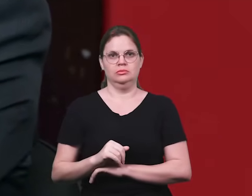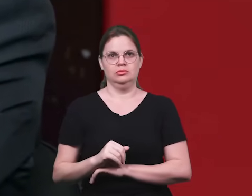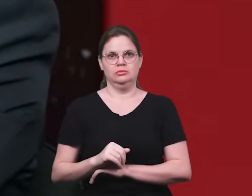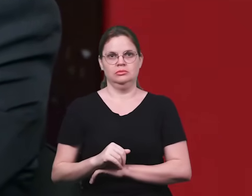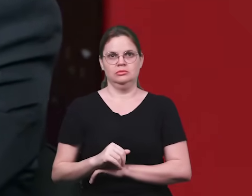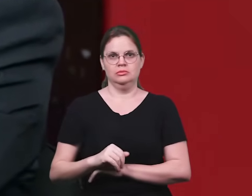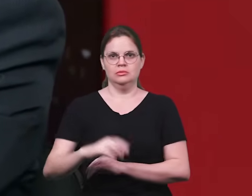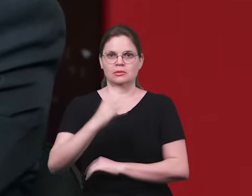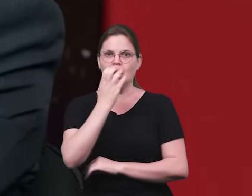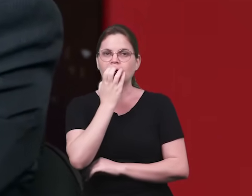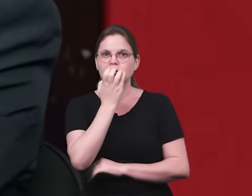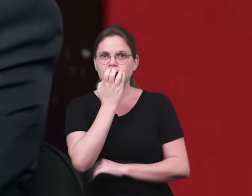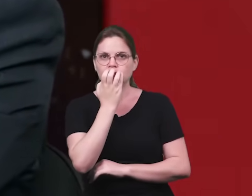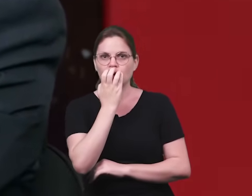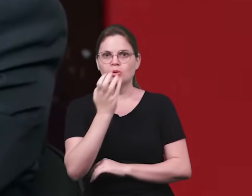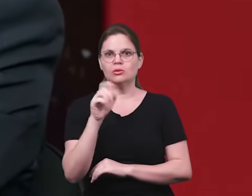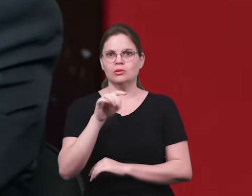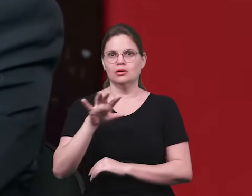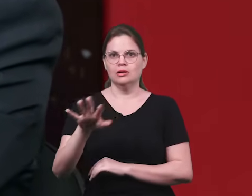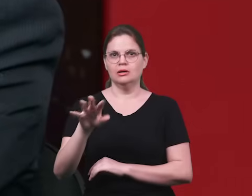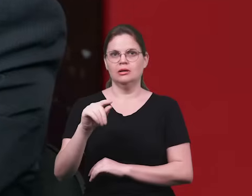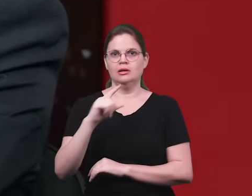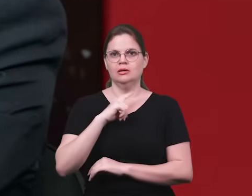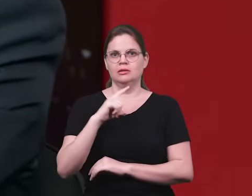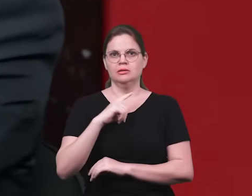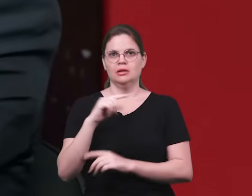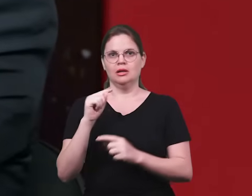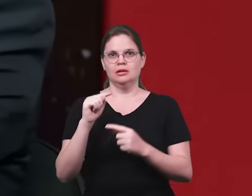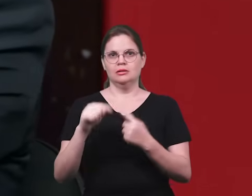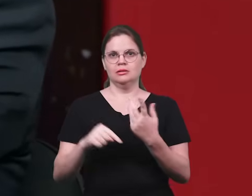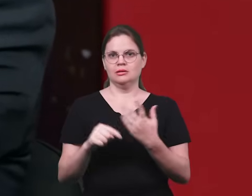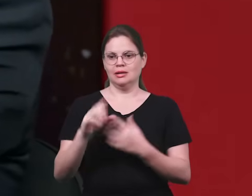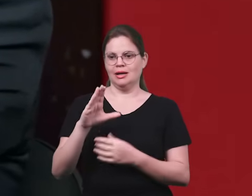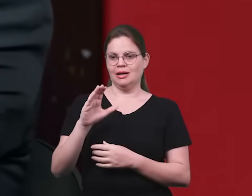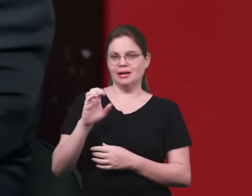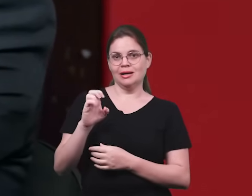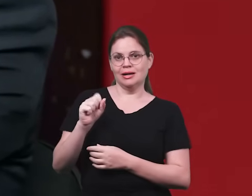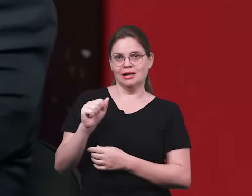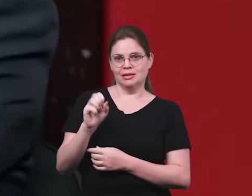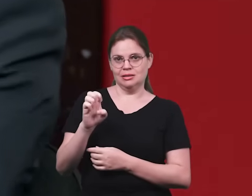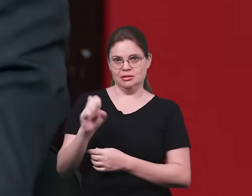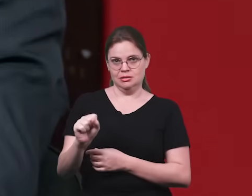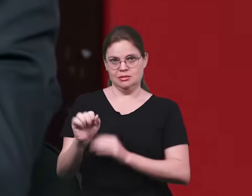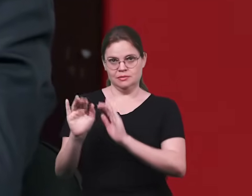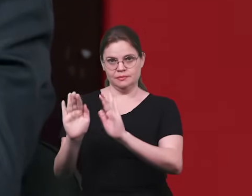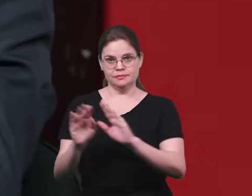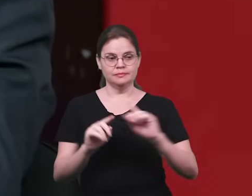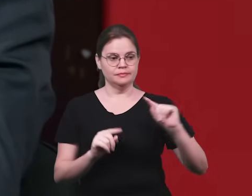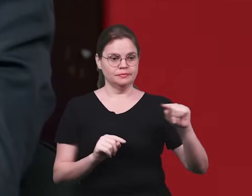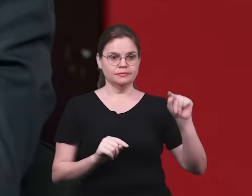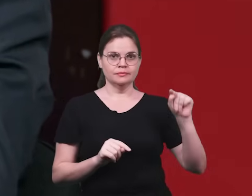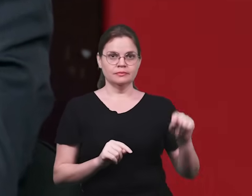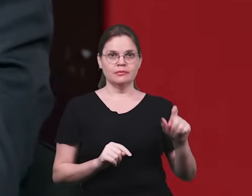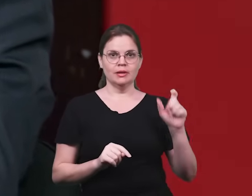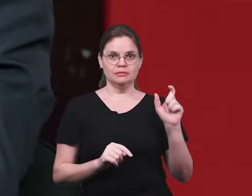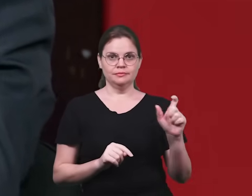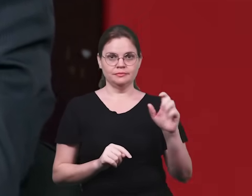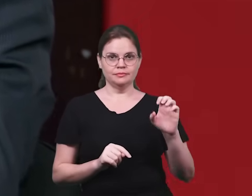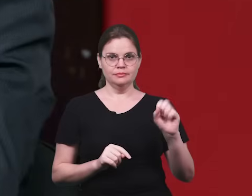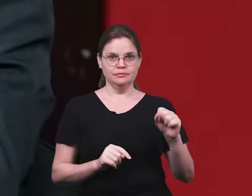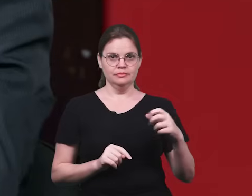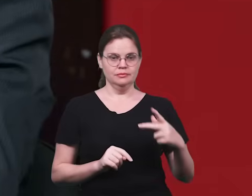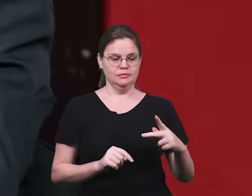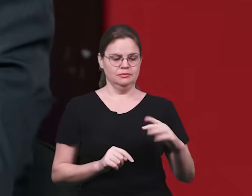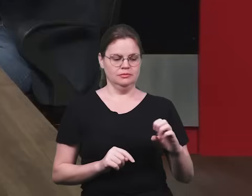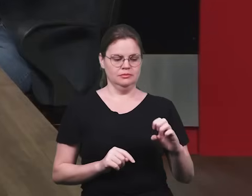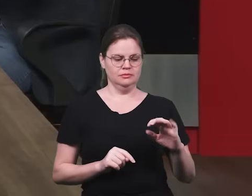canis familiares, né? Ele tem uma nomenclatura, que a gente está falando de um ser vivo bem específico. Mas essa espécie, não é